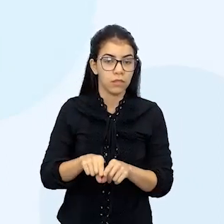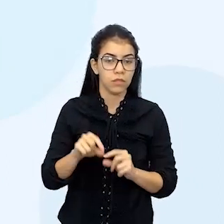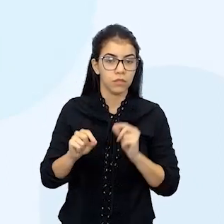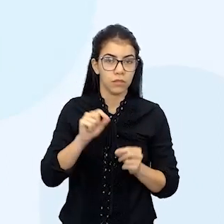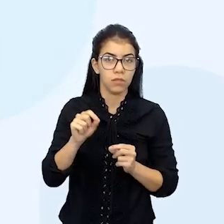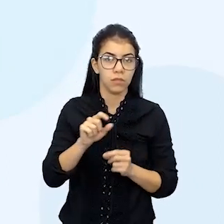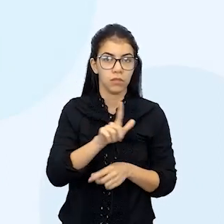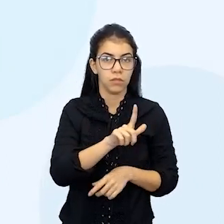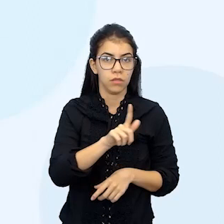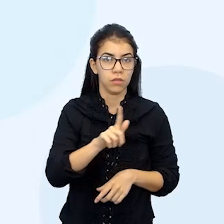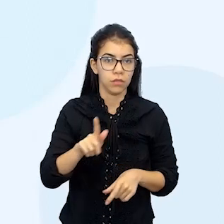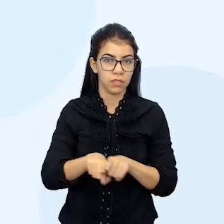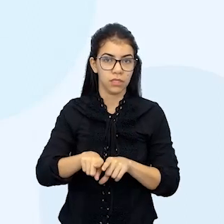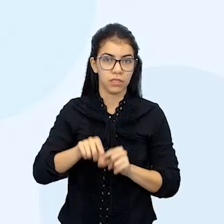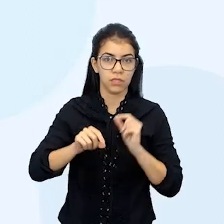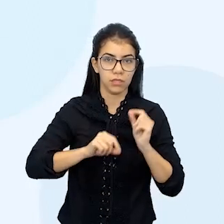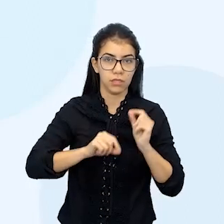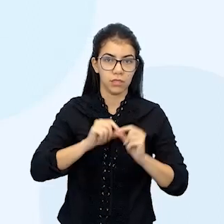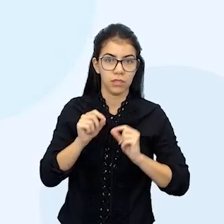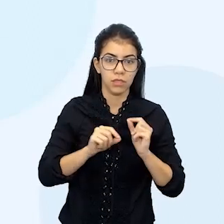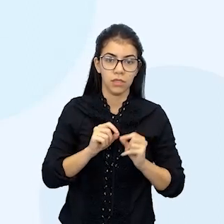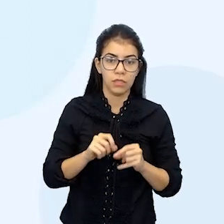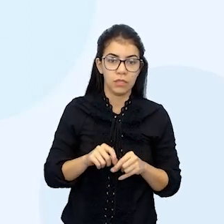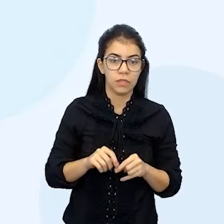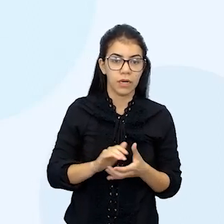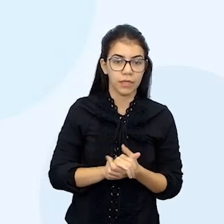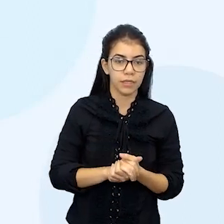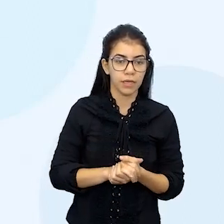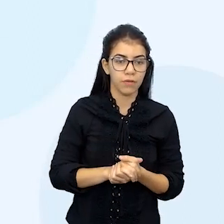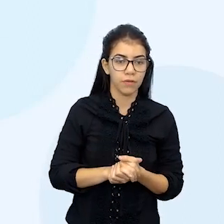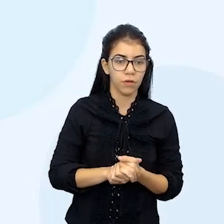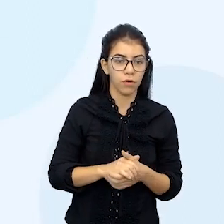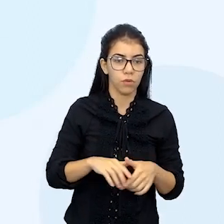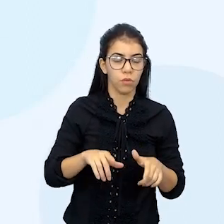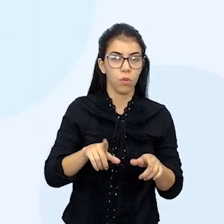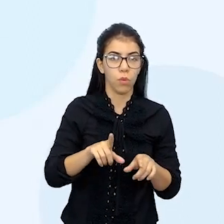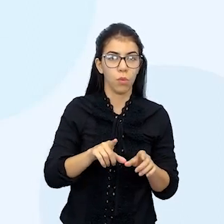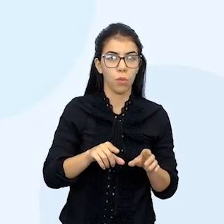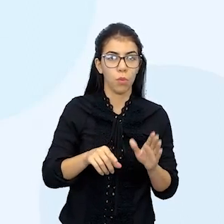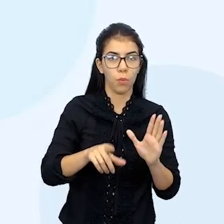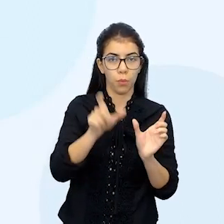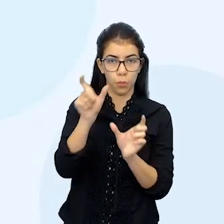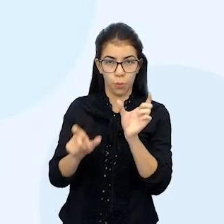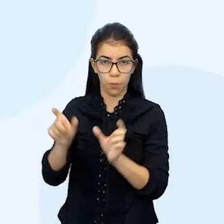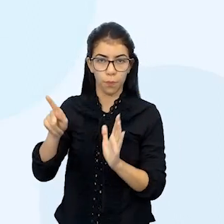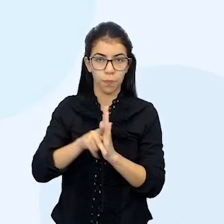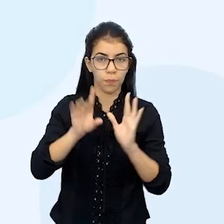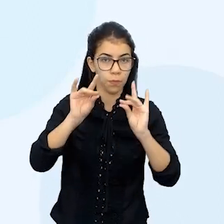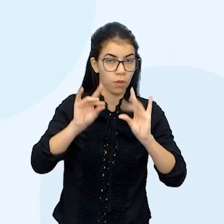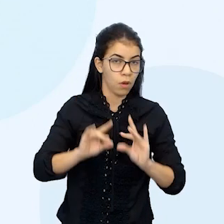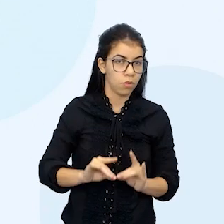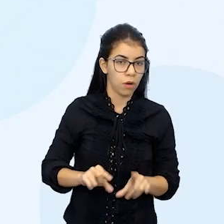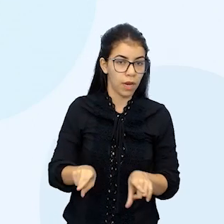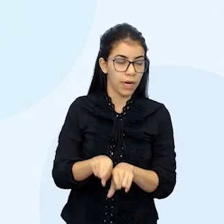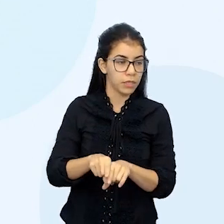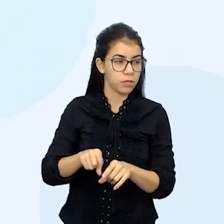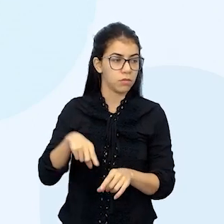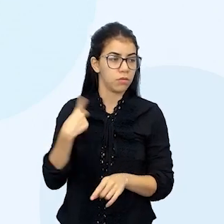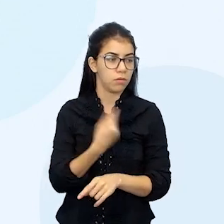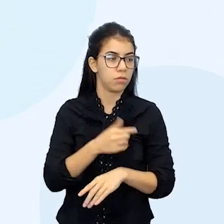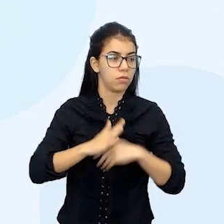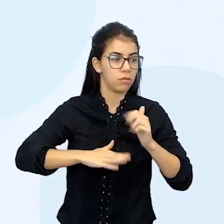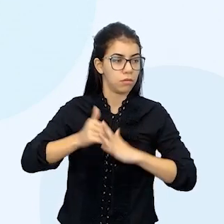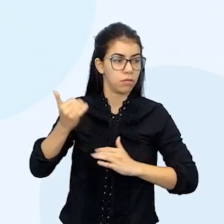para a área de linguagens. A primeira coluna fala do componente de arte, que tem algumas habilidades específicas, na verdade uma habilidade específica, que trataremos hoje no